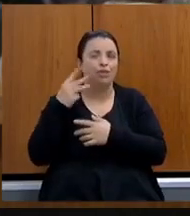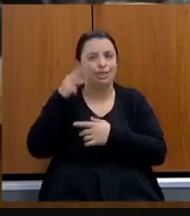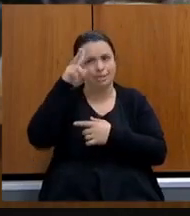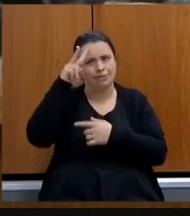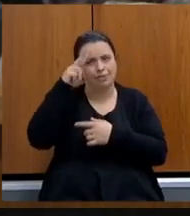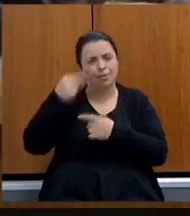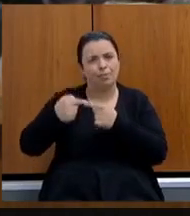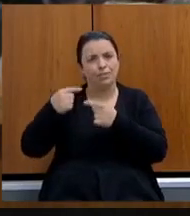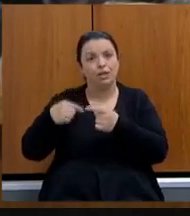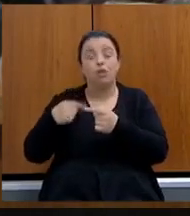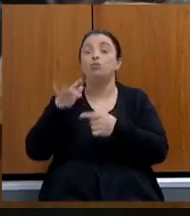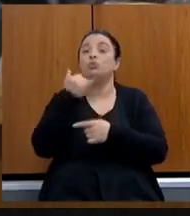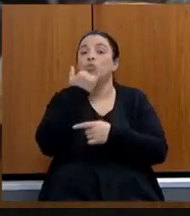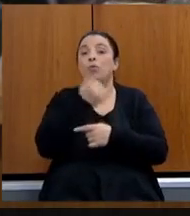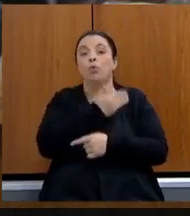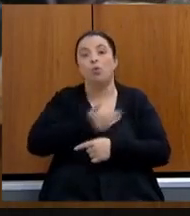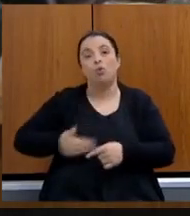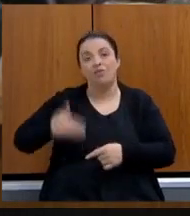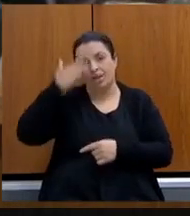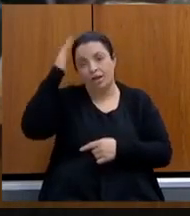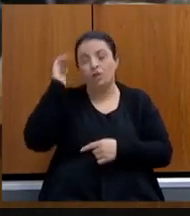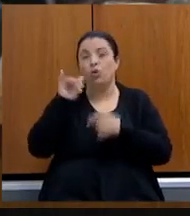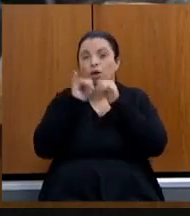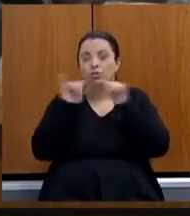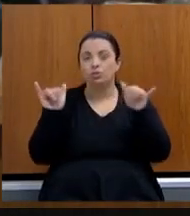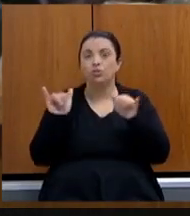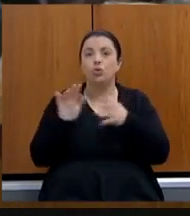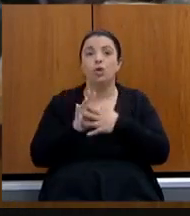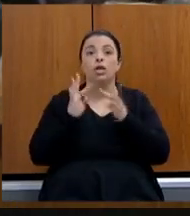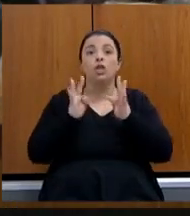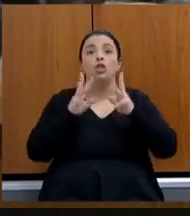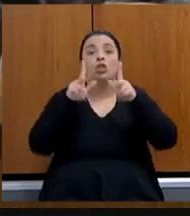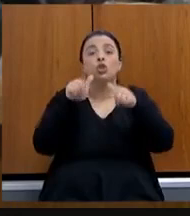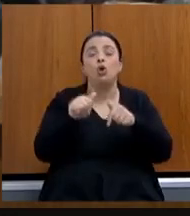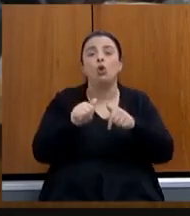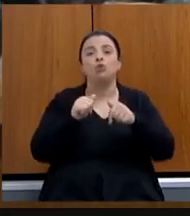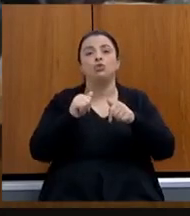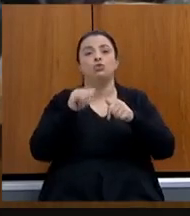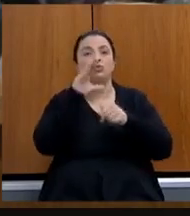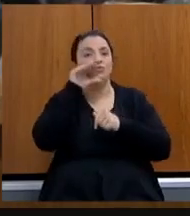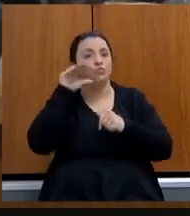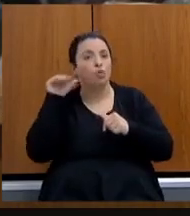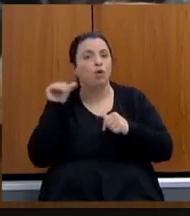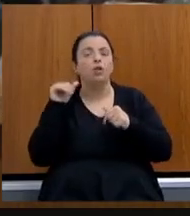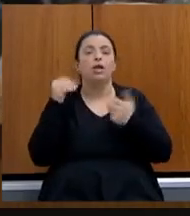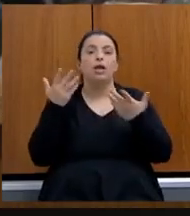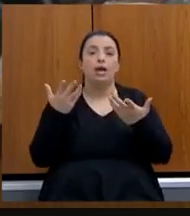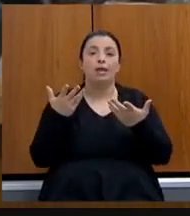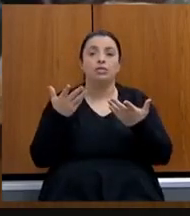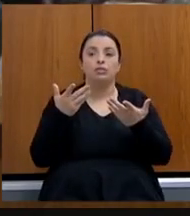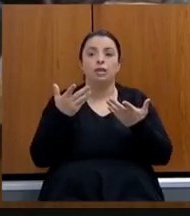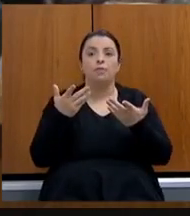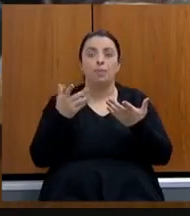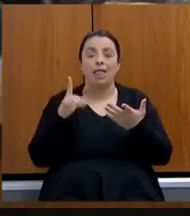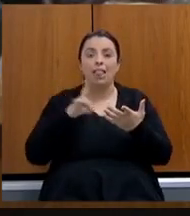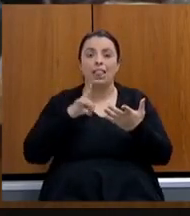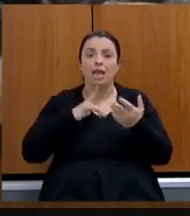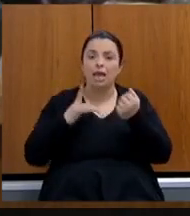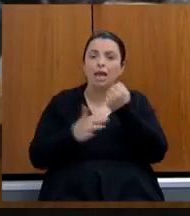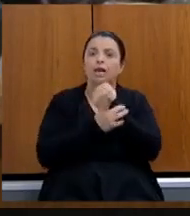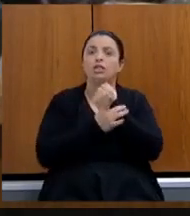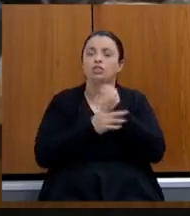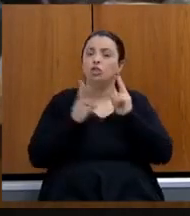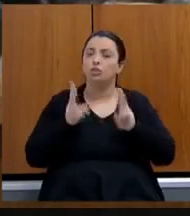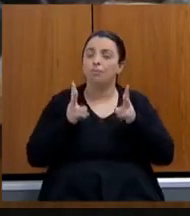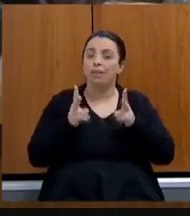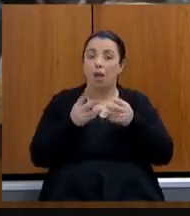de que nenhum servidor Deputado é professor um ainda eu será é afetado nesse processo Porque a gente tá dando a garantia da